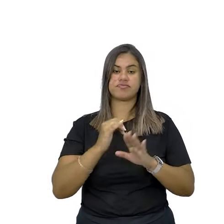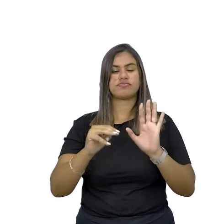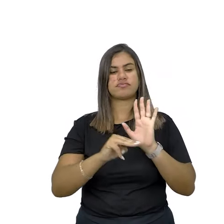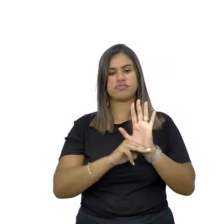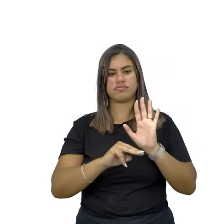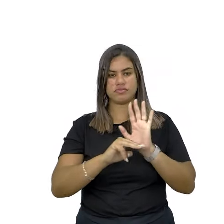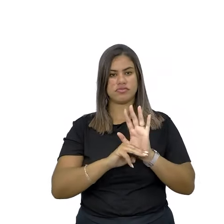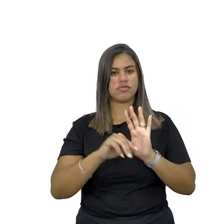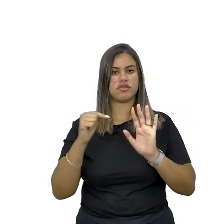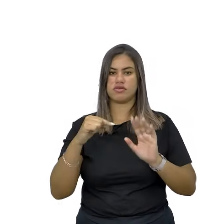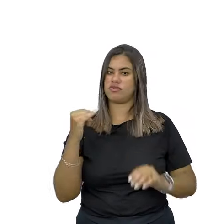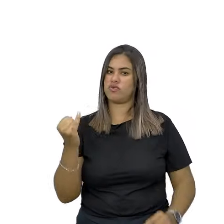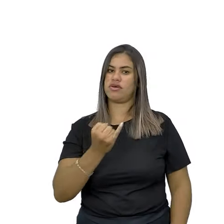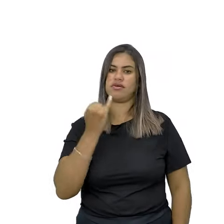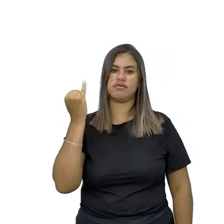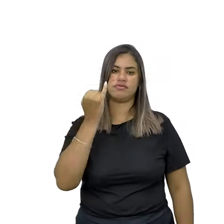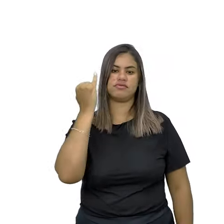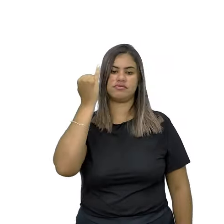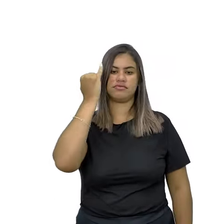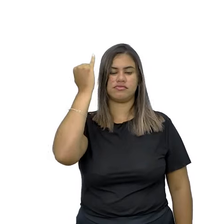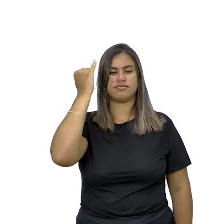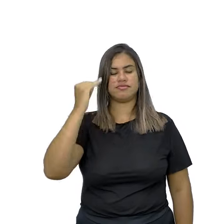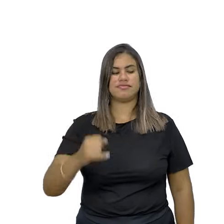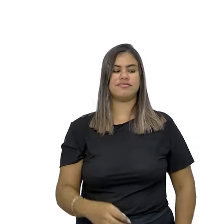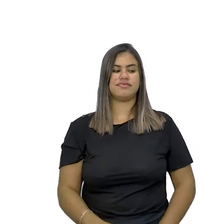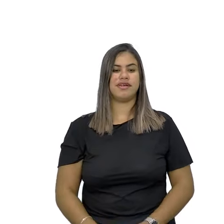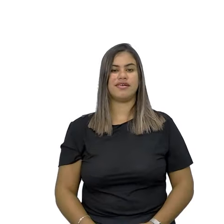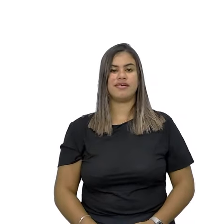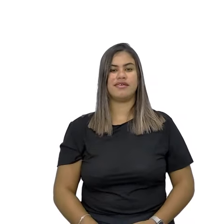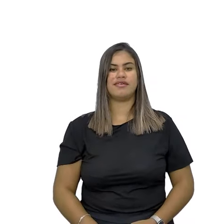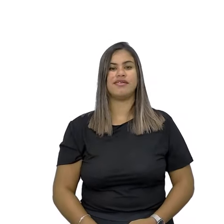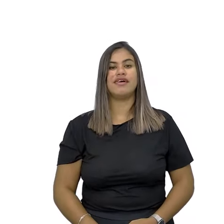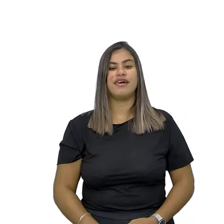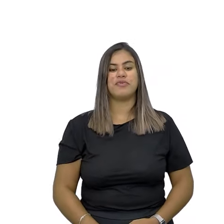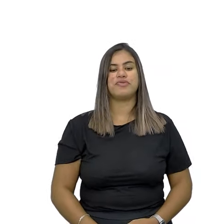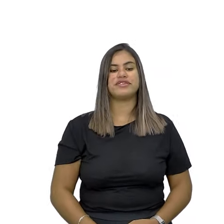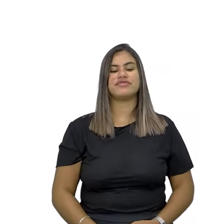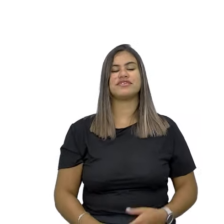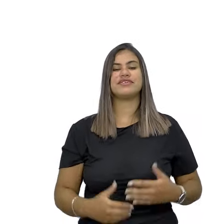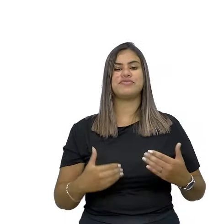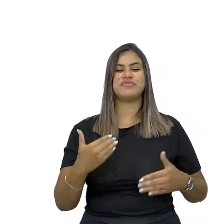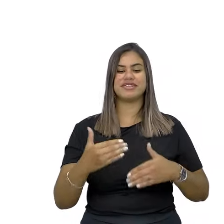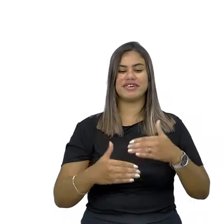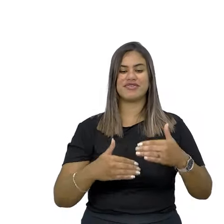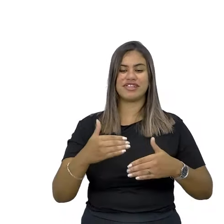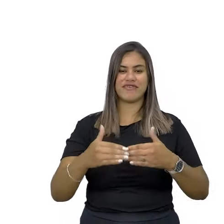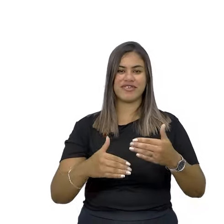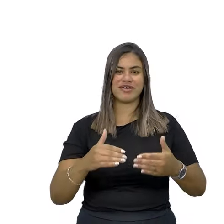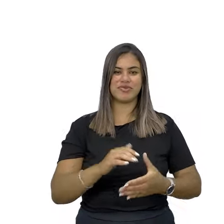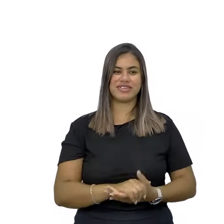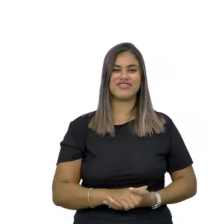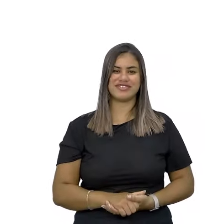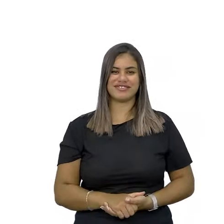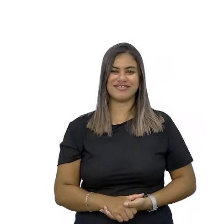muito importantes, né? Olhar para o iniciando, olhar para o desenvolvendo, olhar para o finalizando.